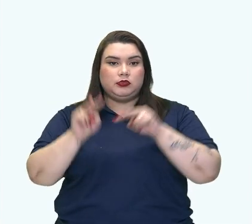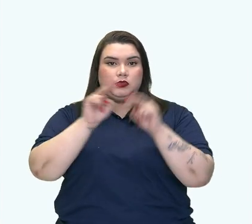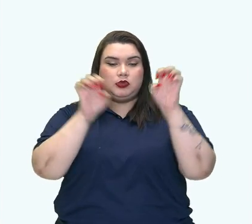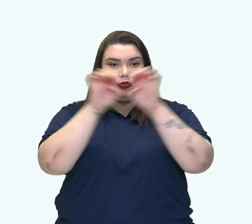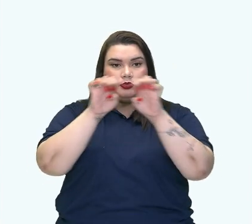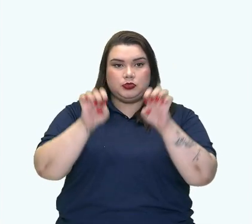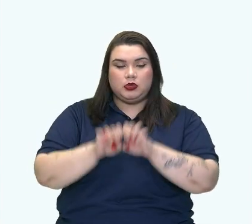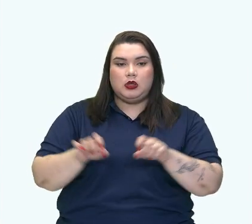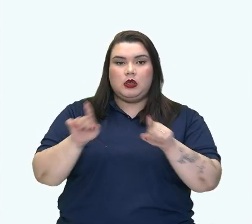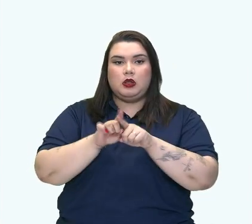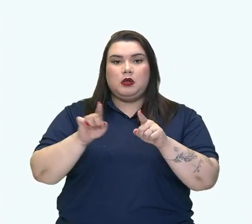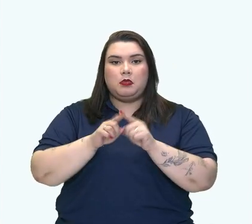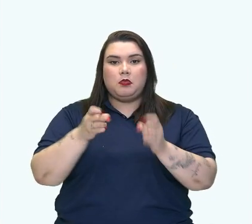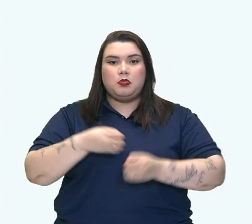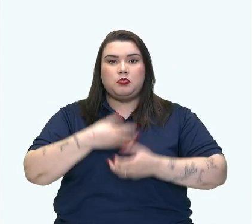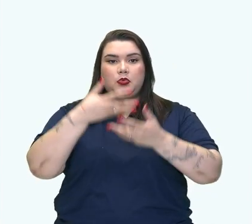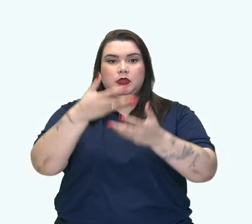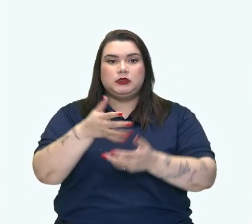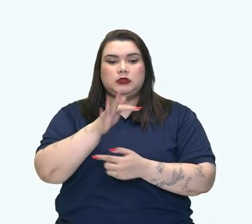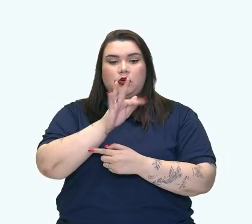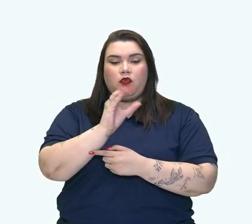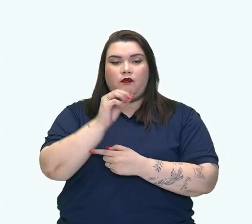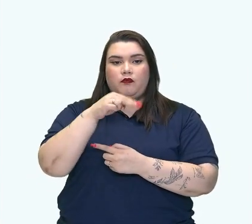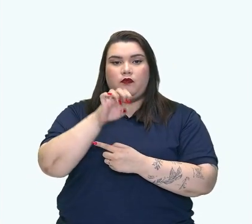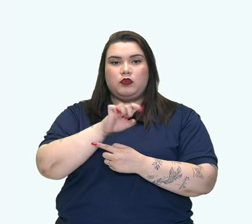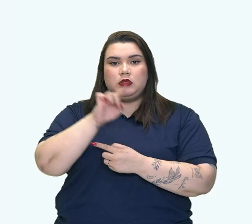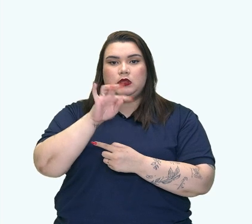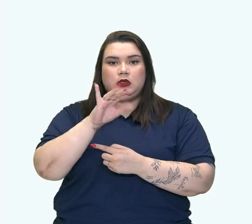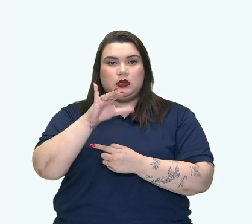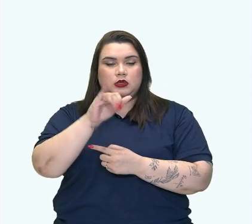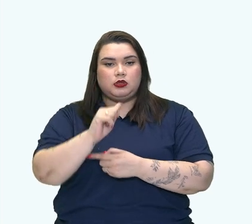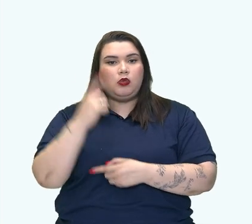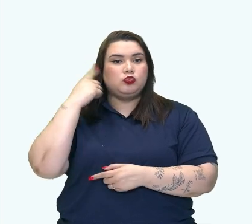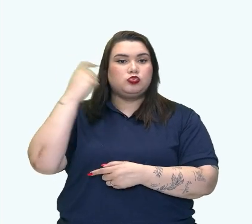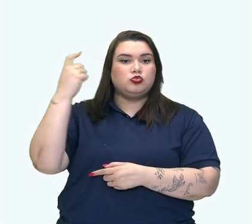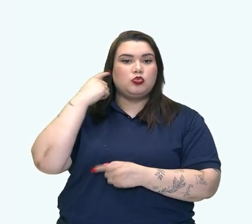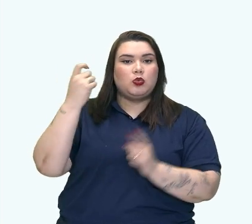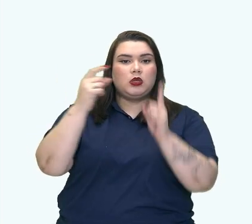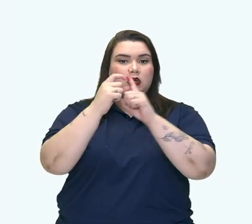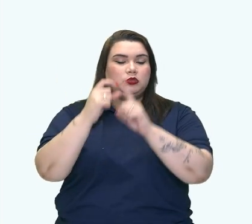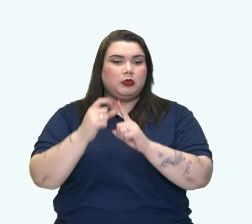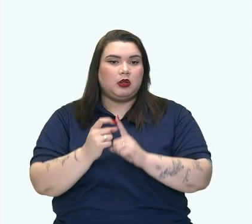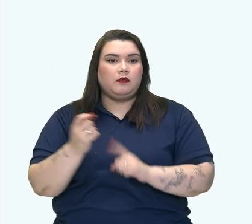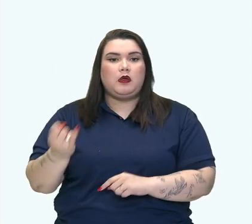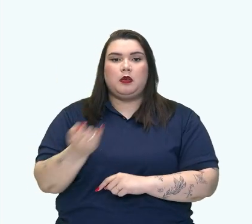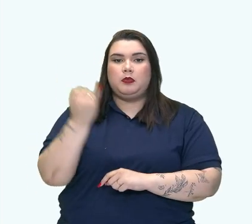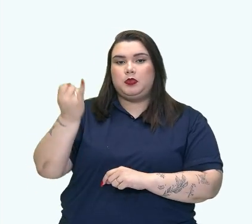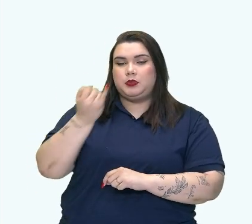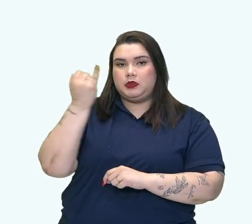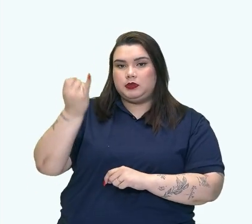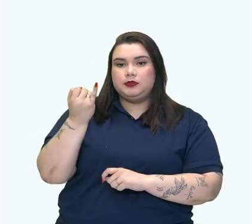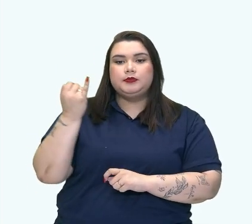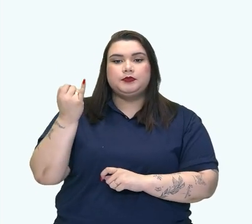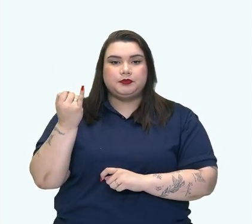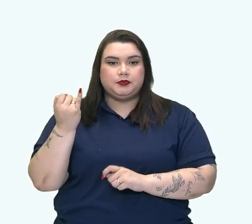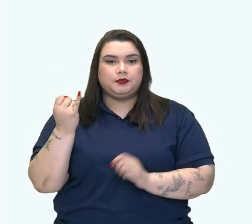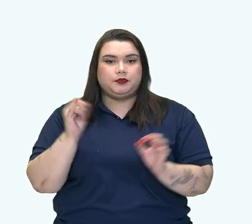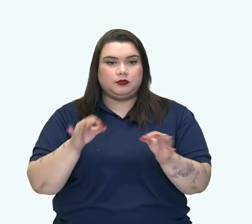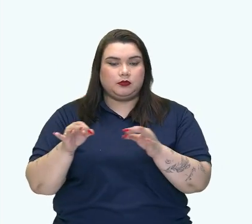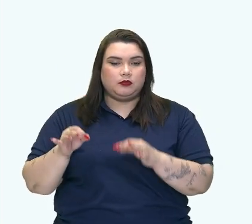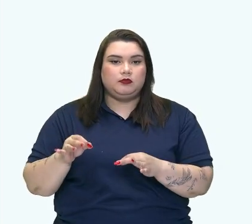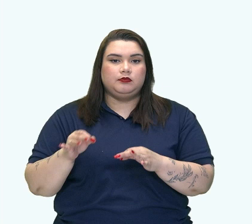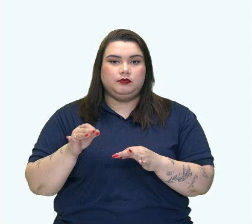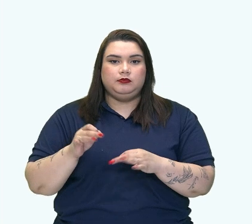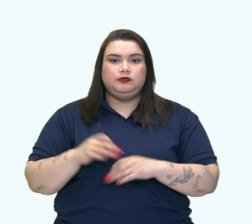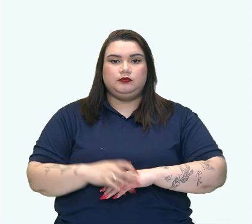a poesia fonética, o som importa muito para a poesia do concretismo. Então a gente vai